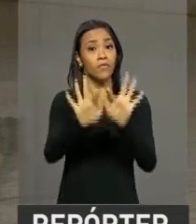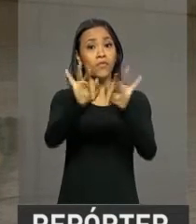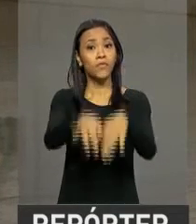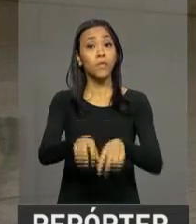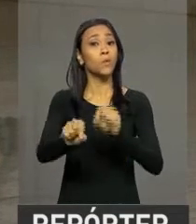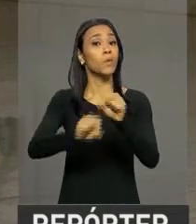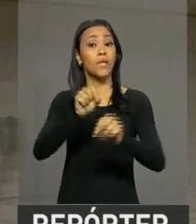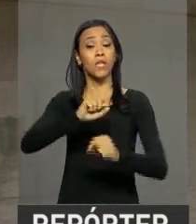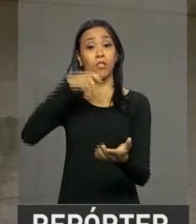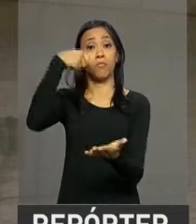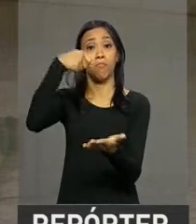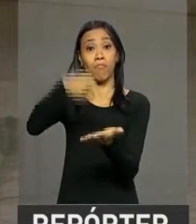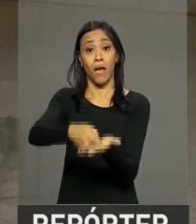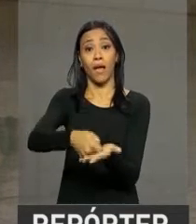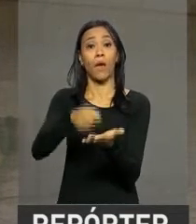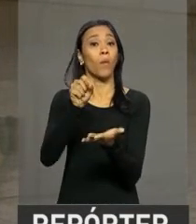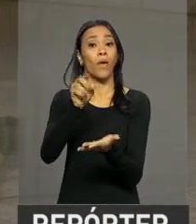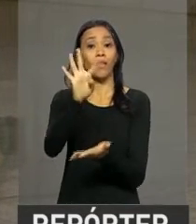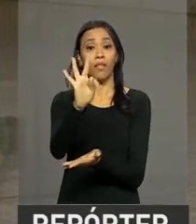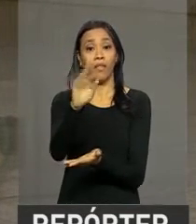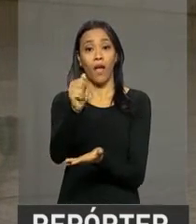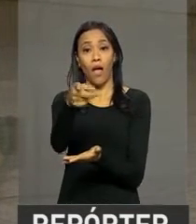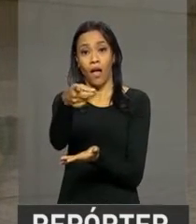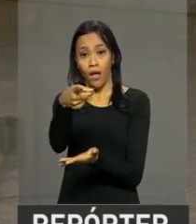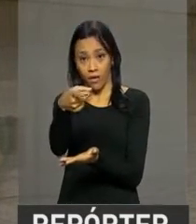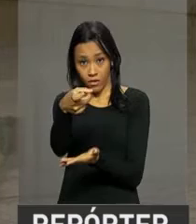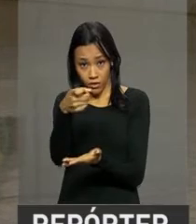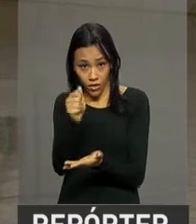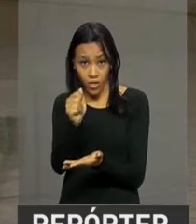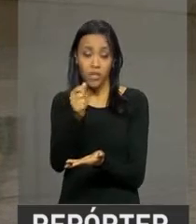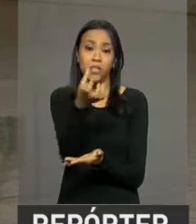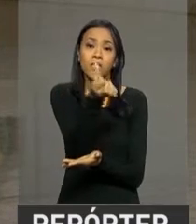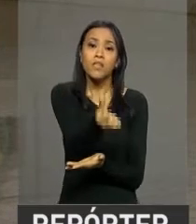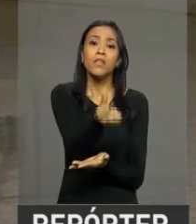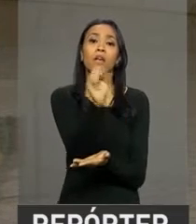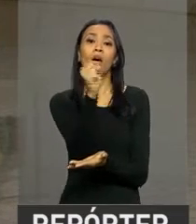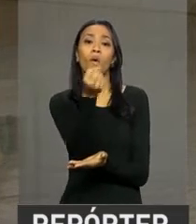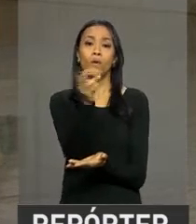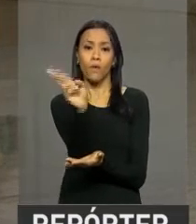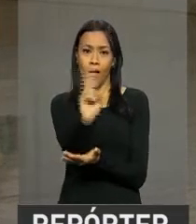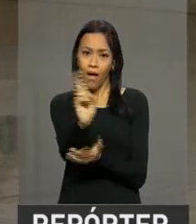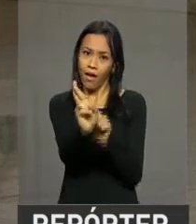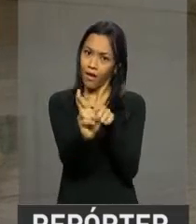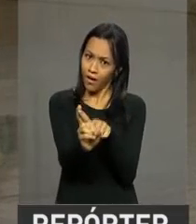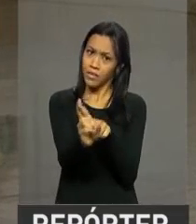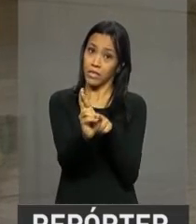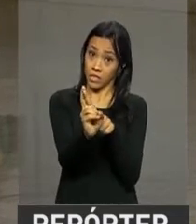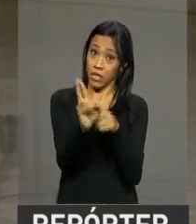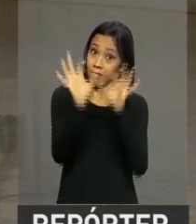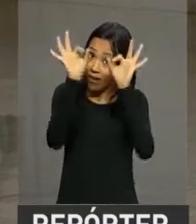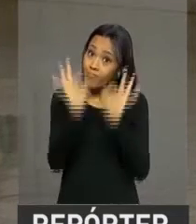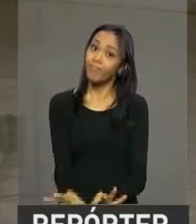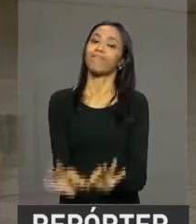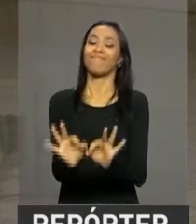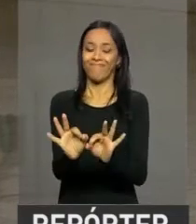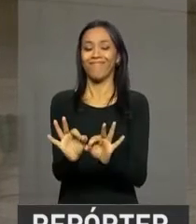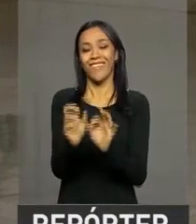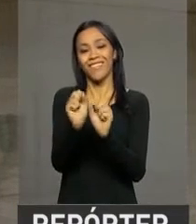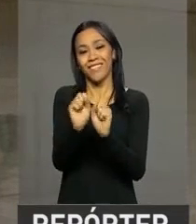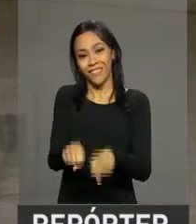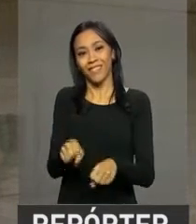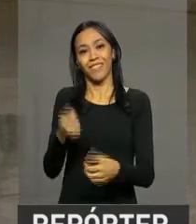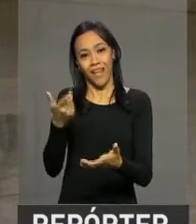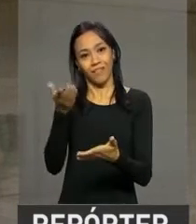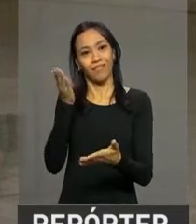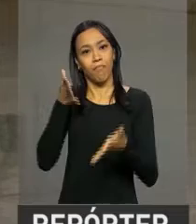pagar a taxa de 68 reais pra firmar a participação no exame só após o pagamento dessa taxa que a